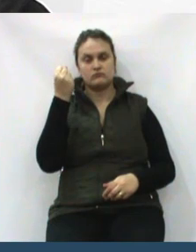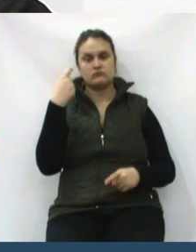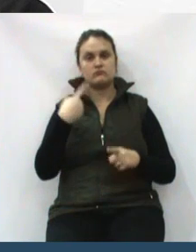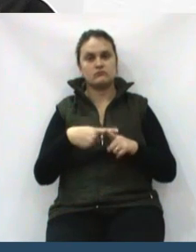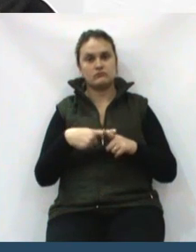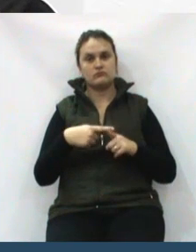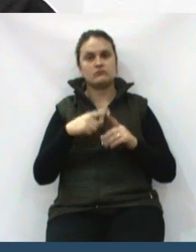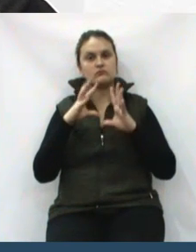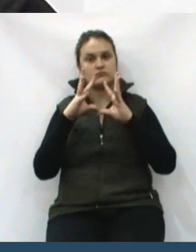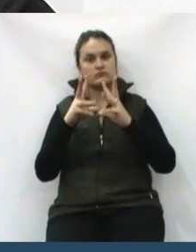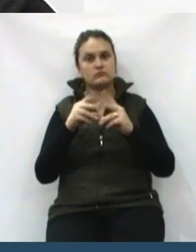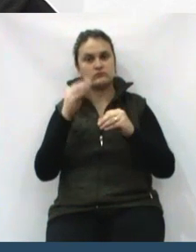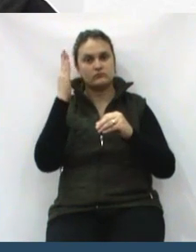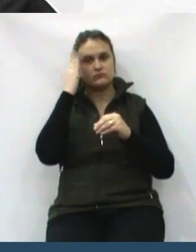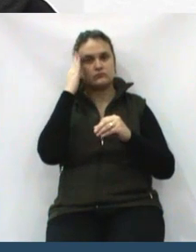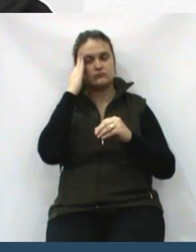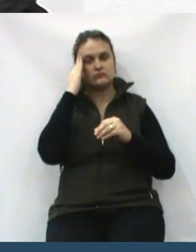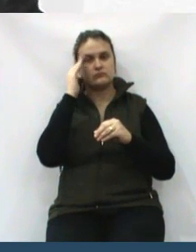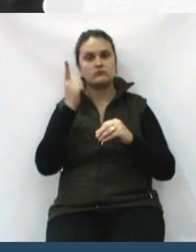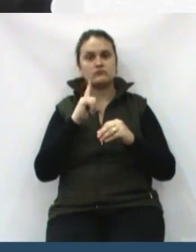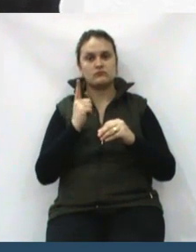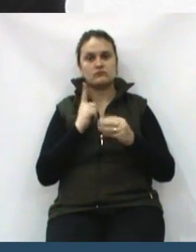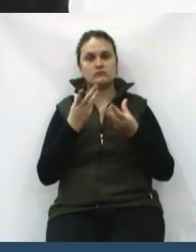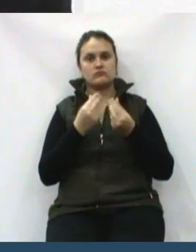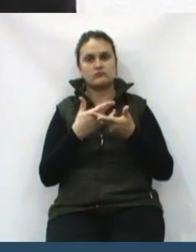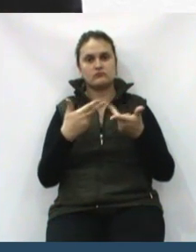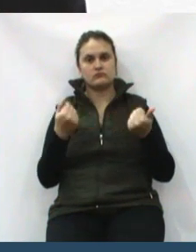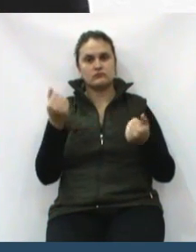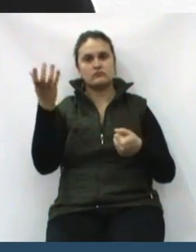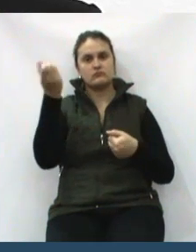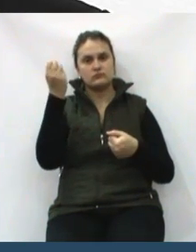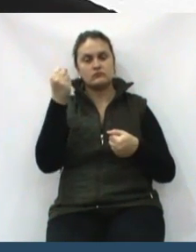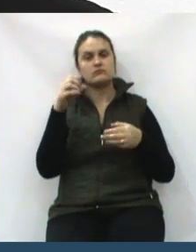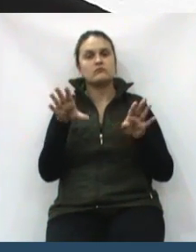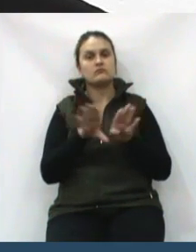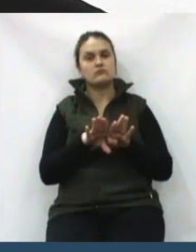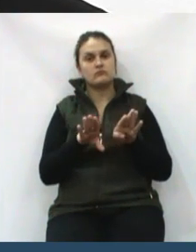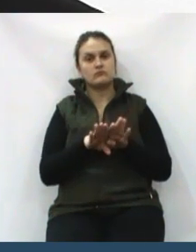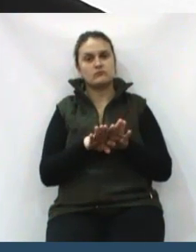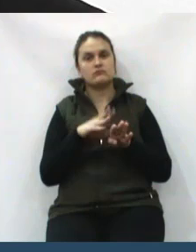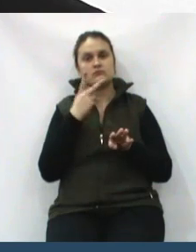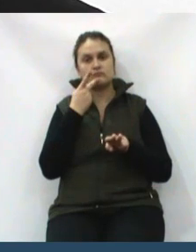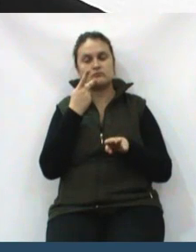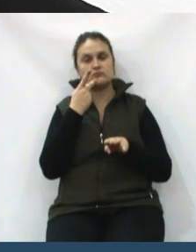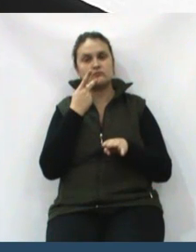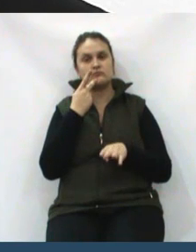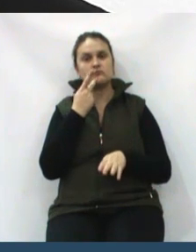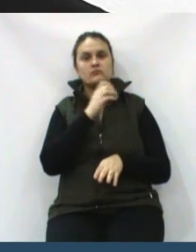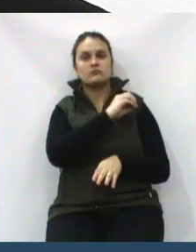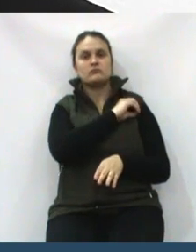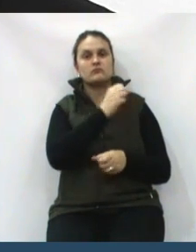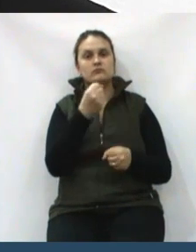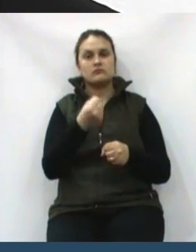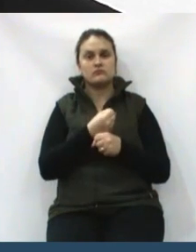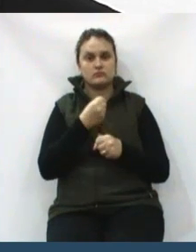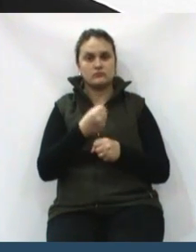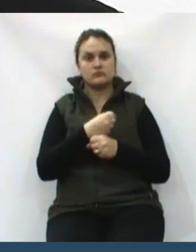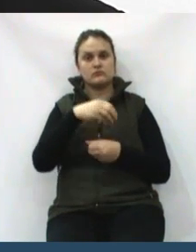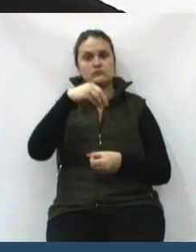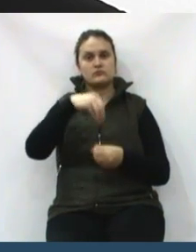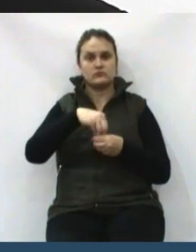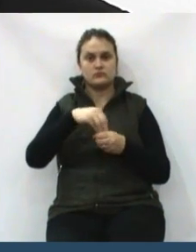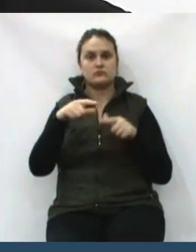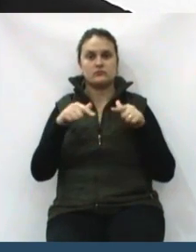Porque todos sabem que existem diversos requisitos de aposentadoria, inclusive o número de anos dentro